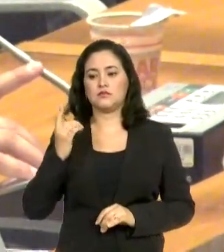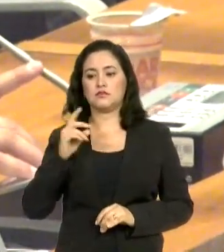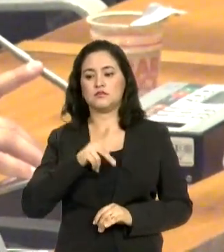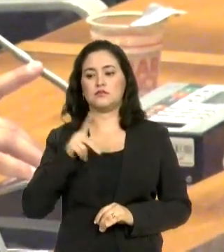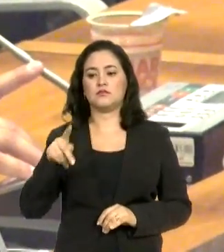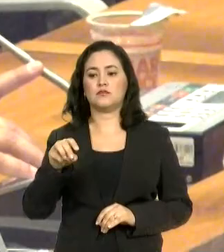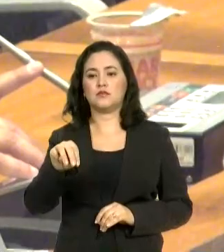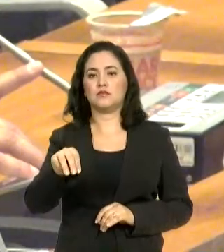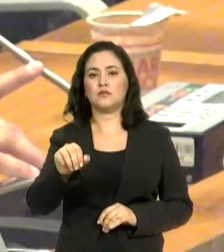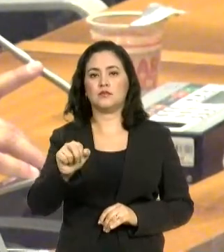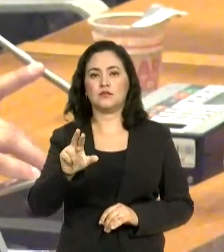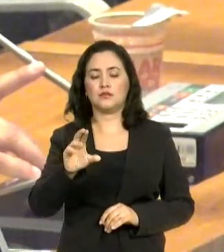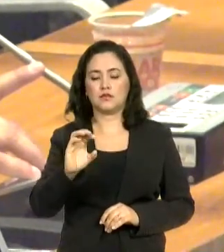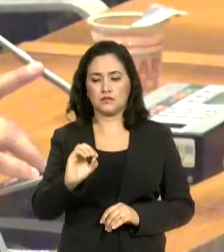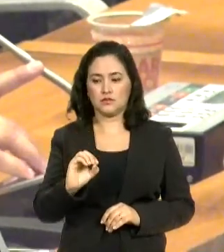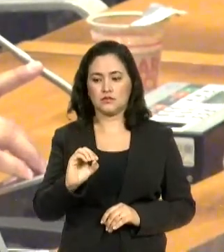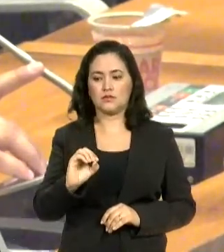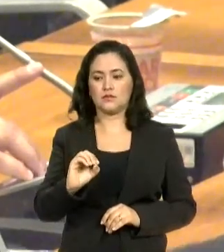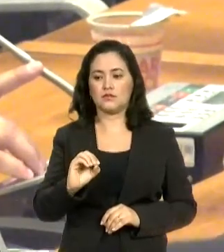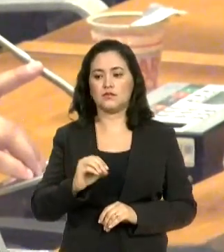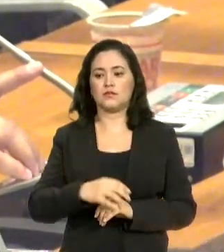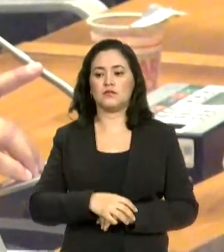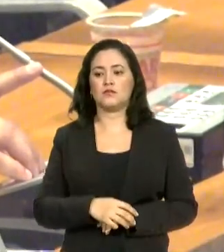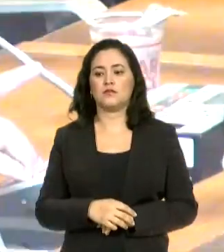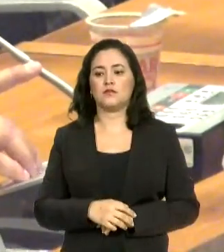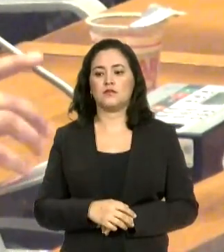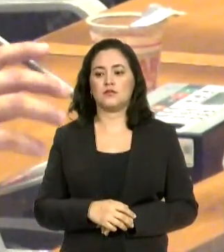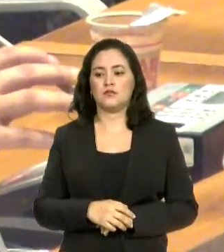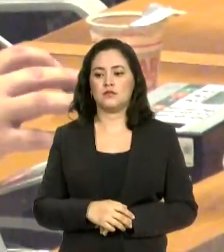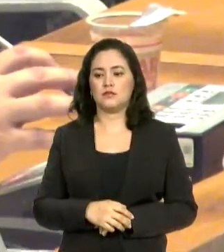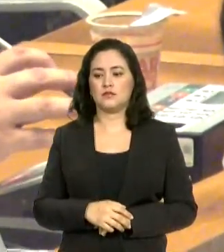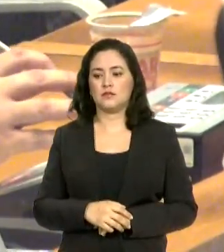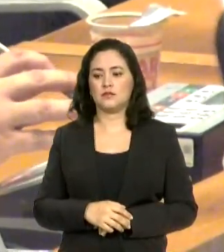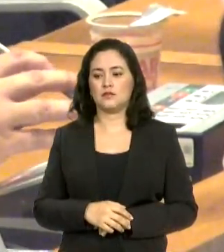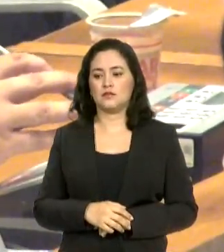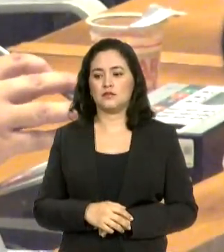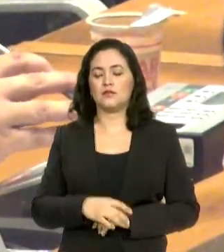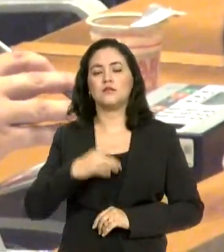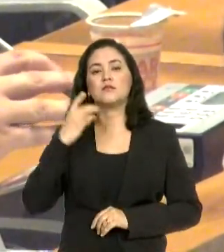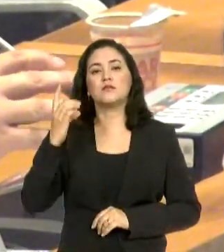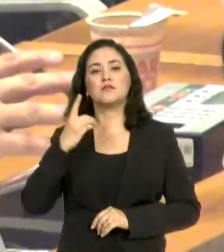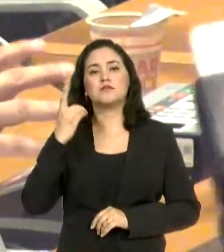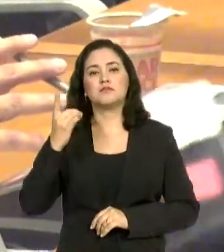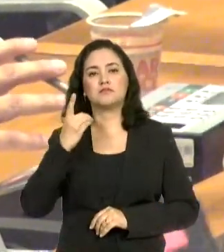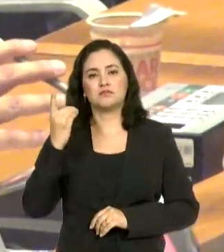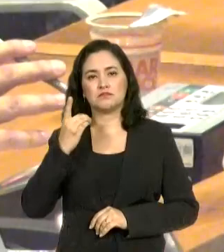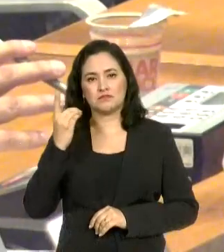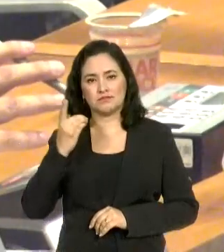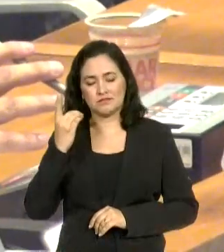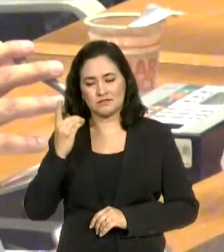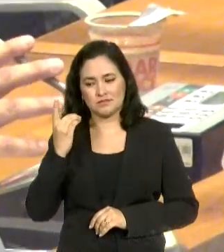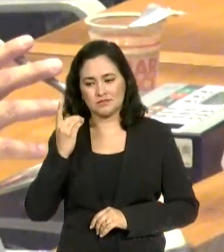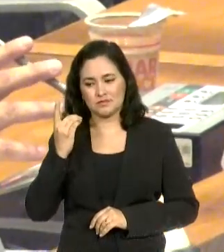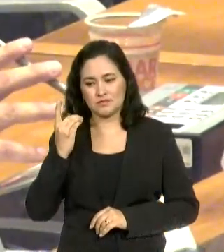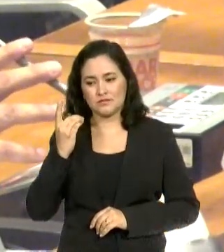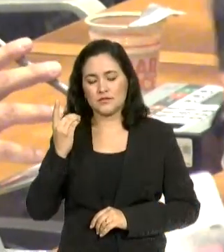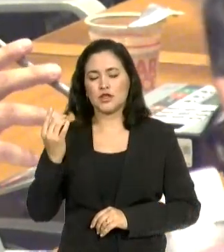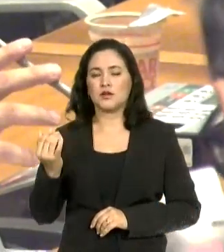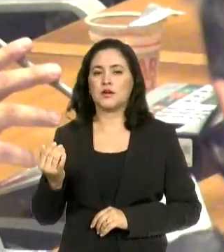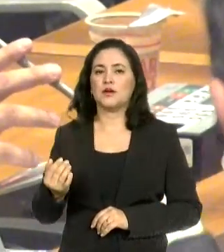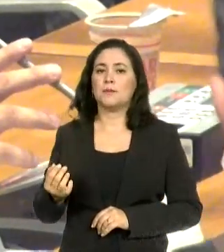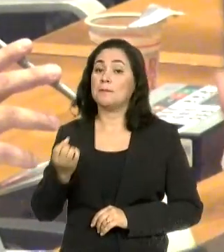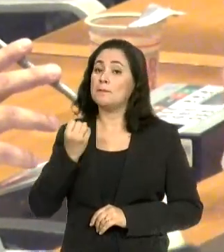Marco Aurélio, além de grande deputado, Marco, eu tive o